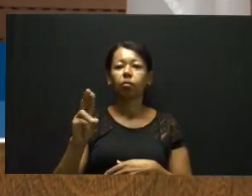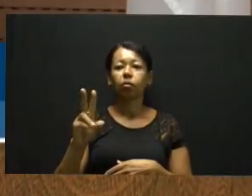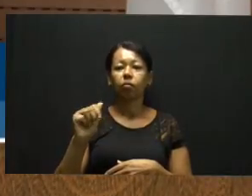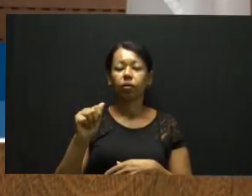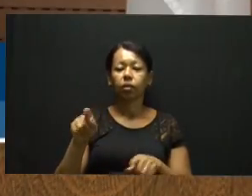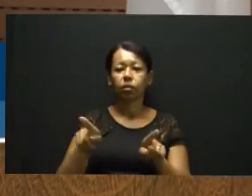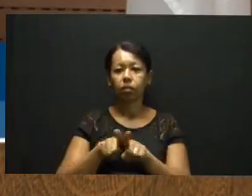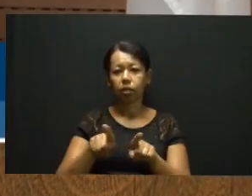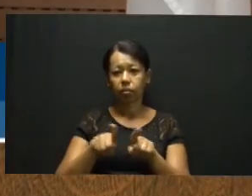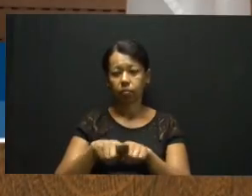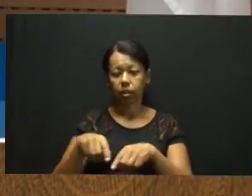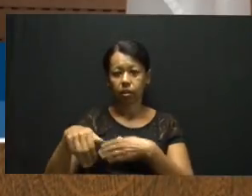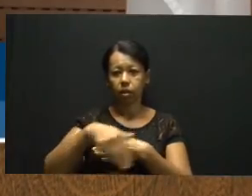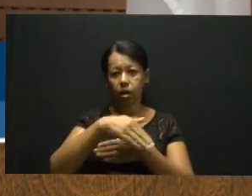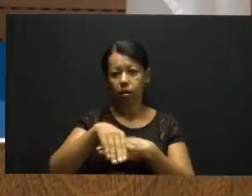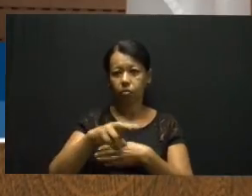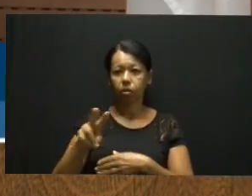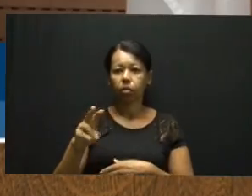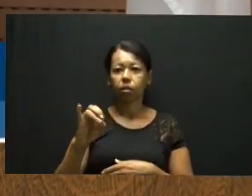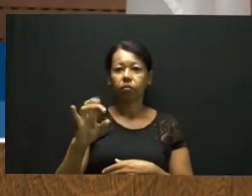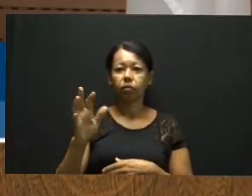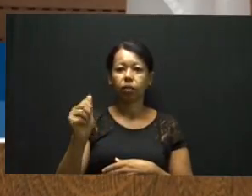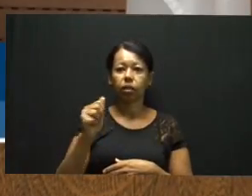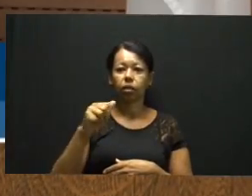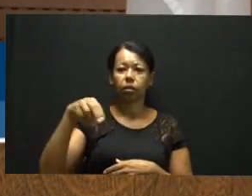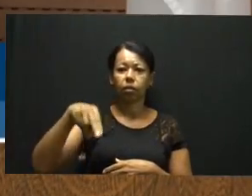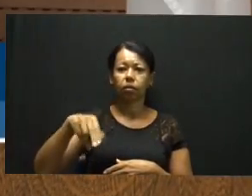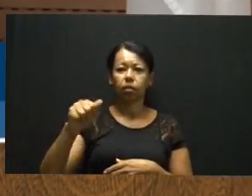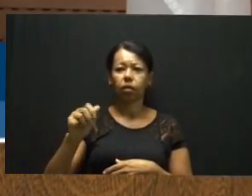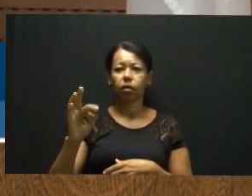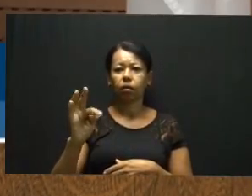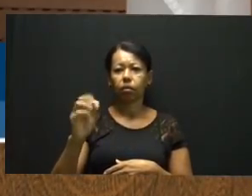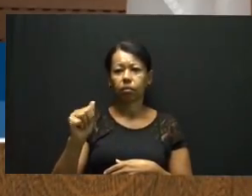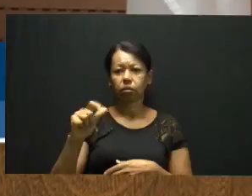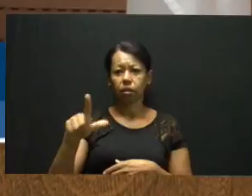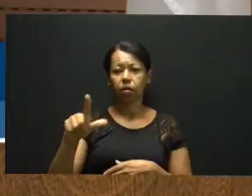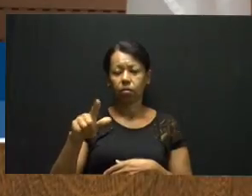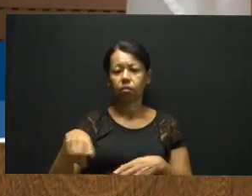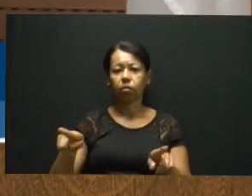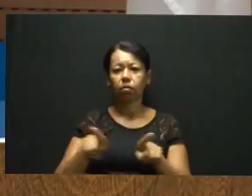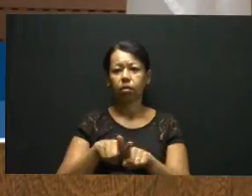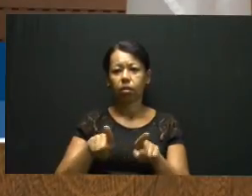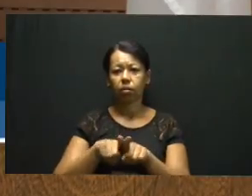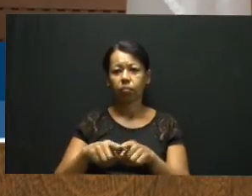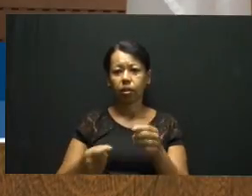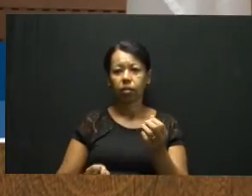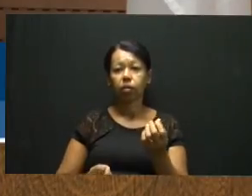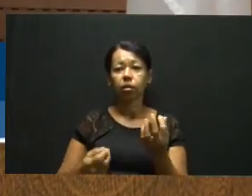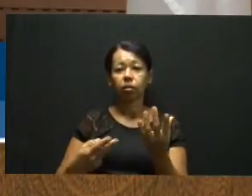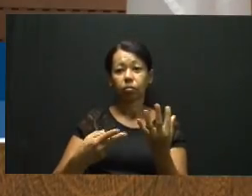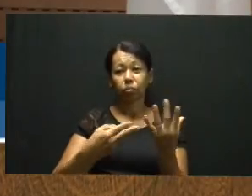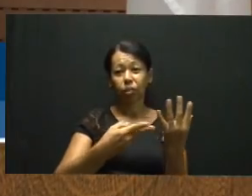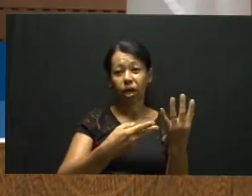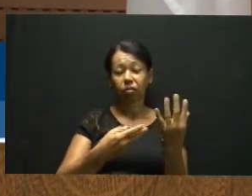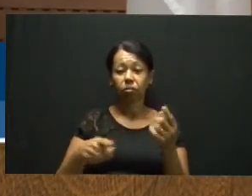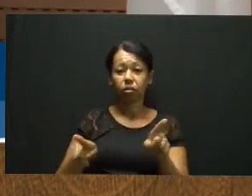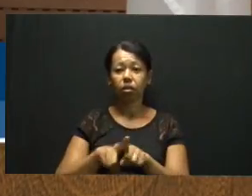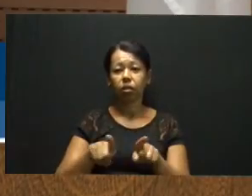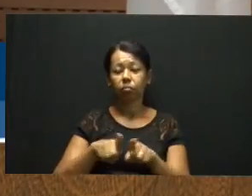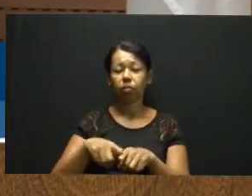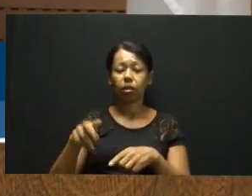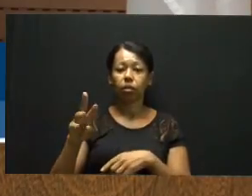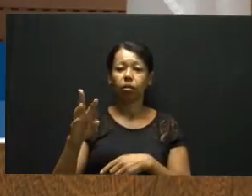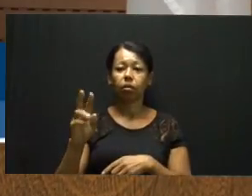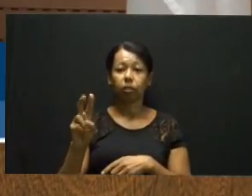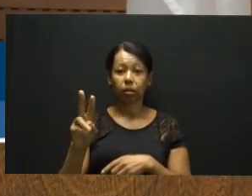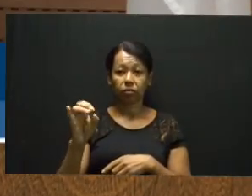Avenida Martins Fontes, Vila Natal. Caminhe-se. Roçada do mato existente na ciclovia do Curtume da Vila São